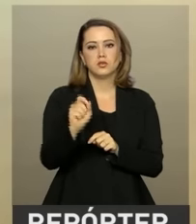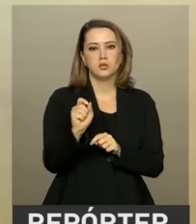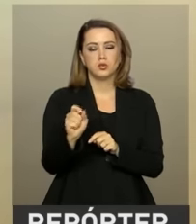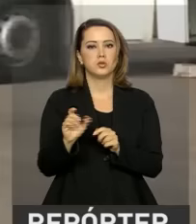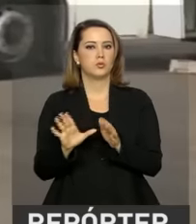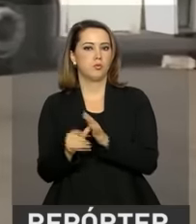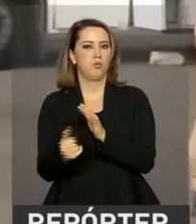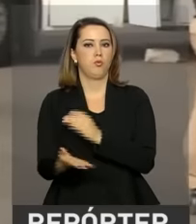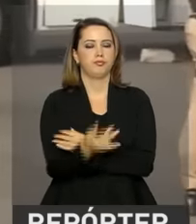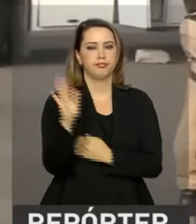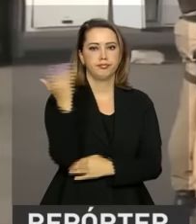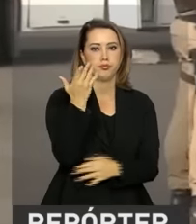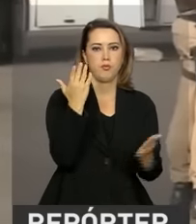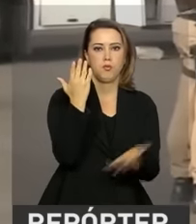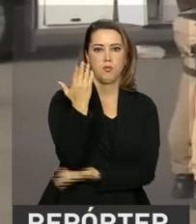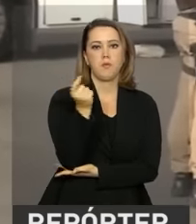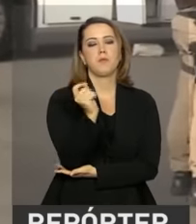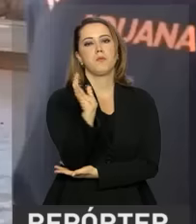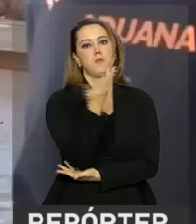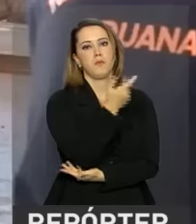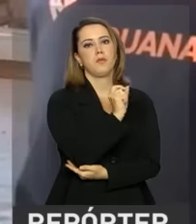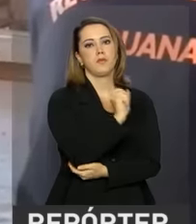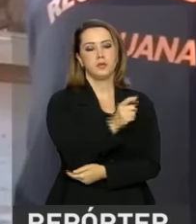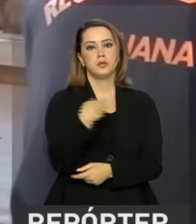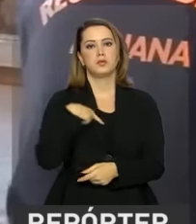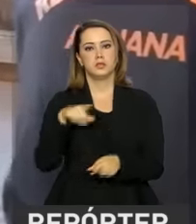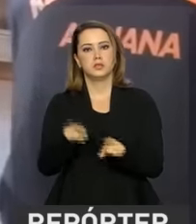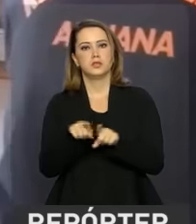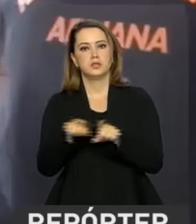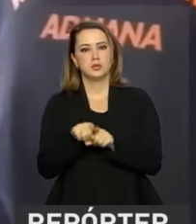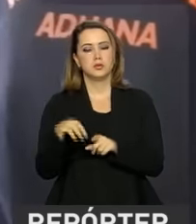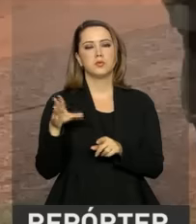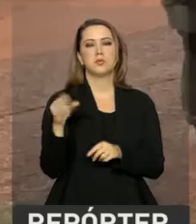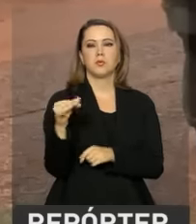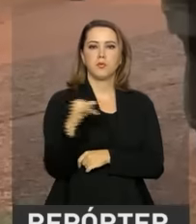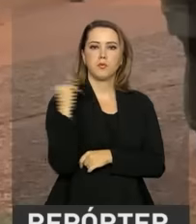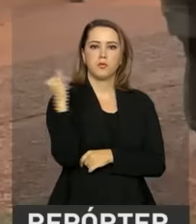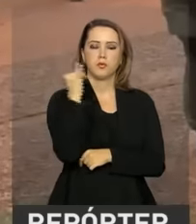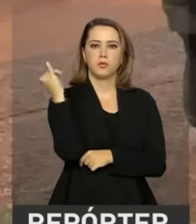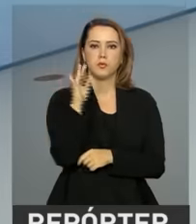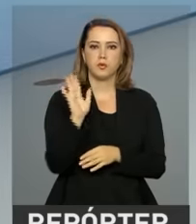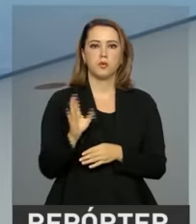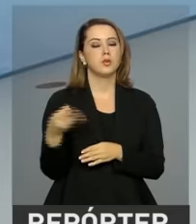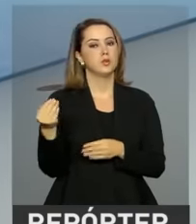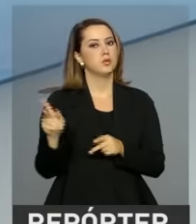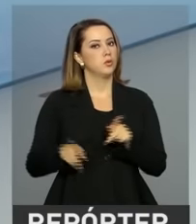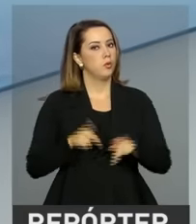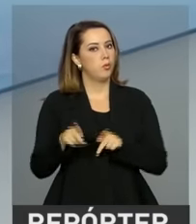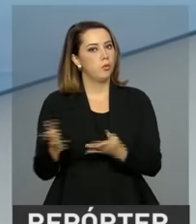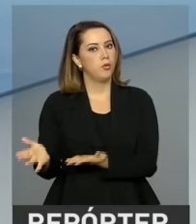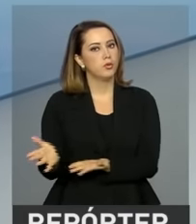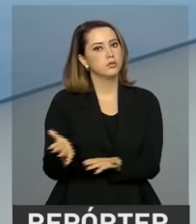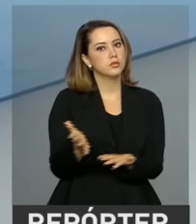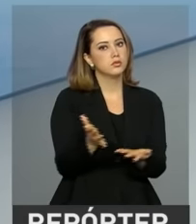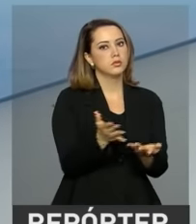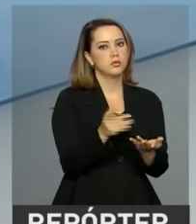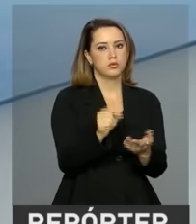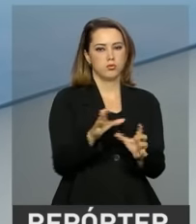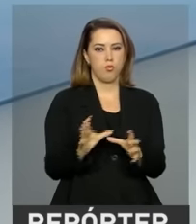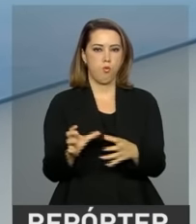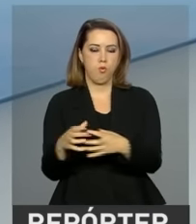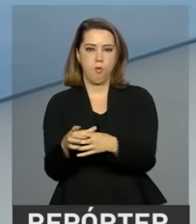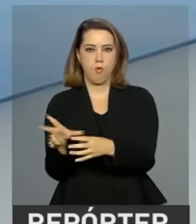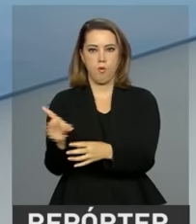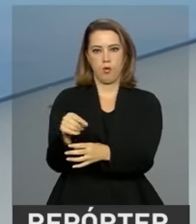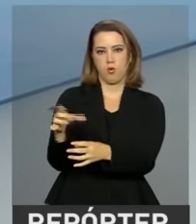ambientais e também uma coisa muito importante para levar as populações isoladas na